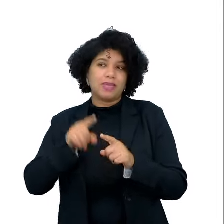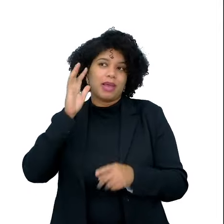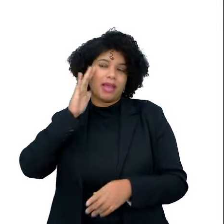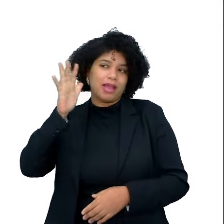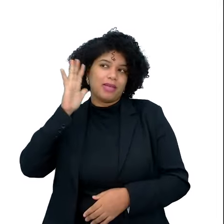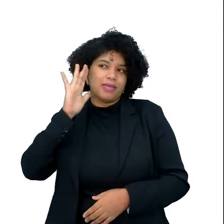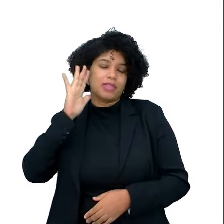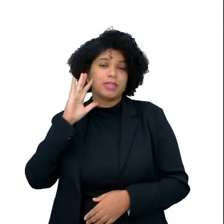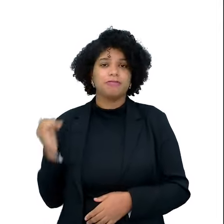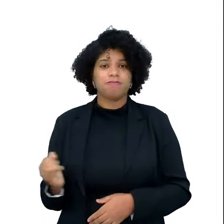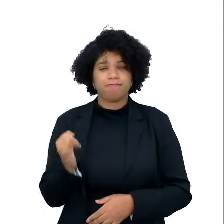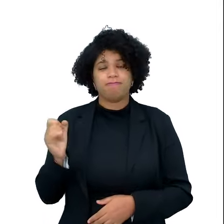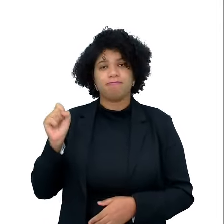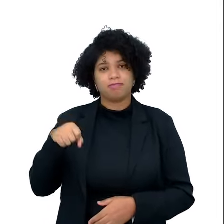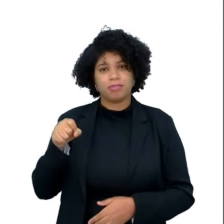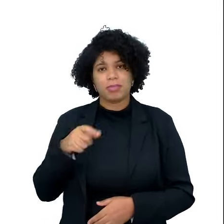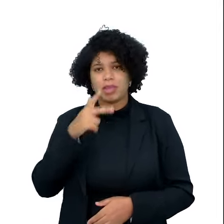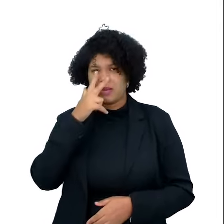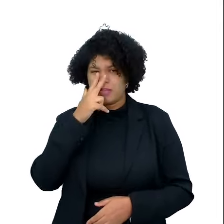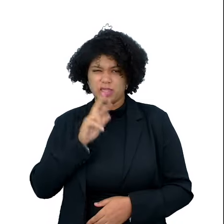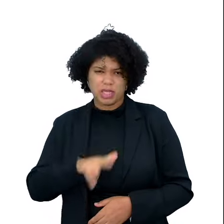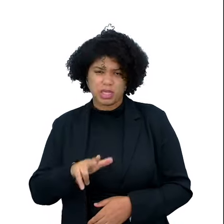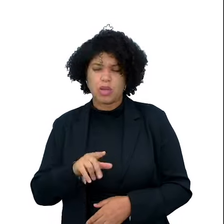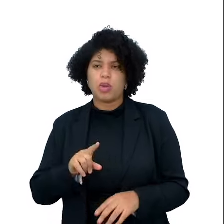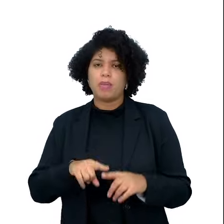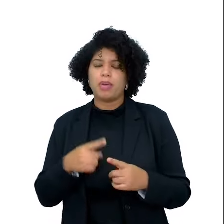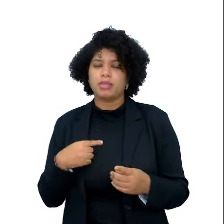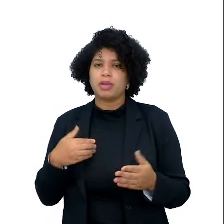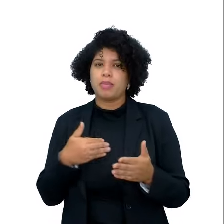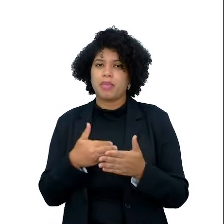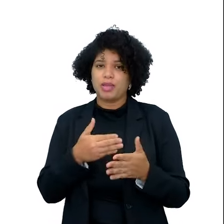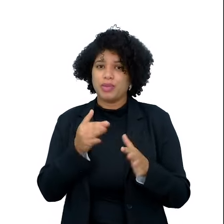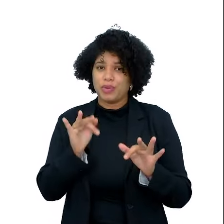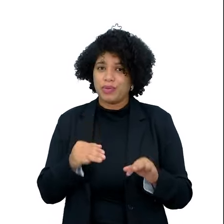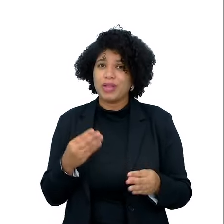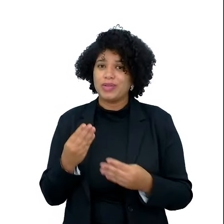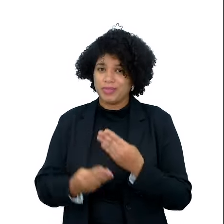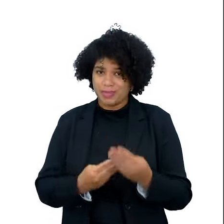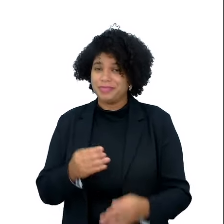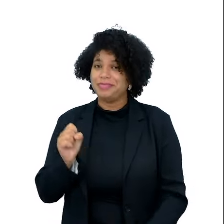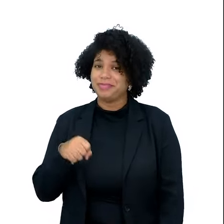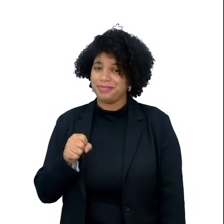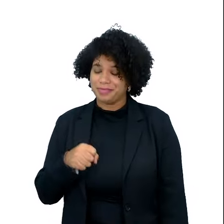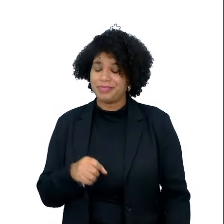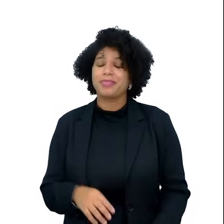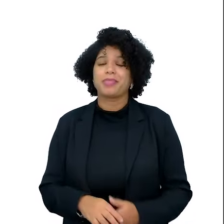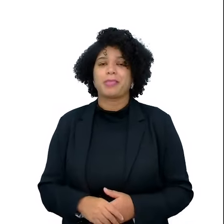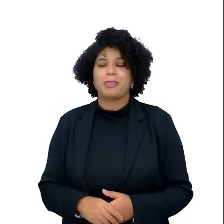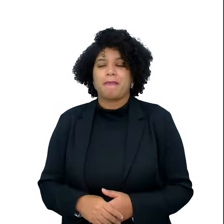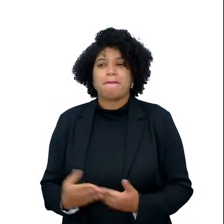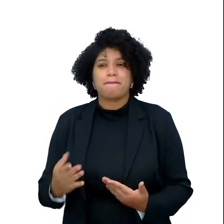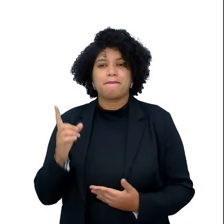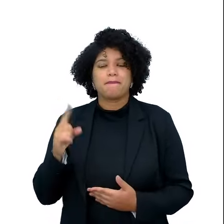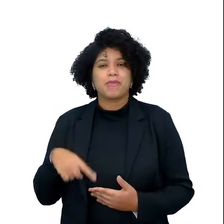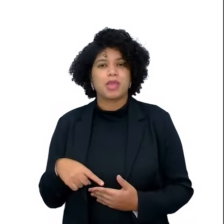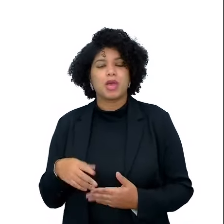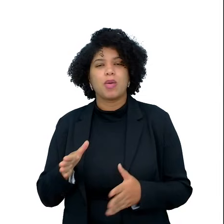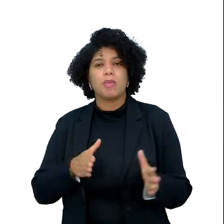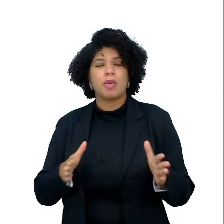sobre elas, né? Nós estamos, parece que não, mas nós já estamos chegando no fim do bimestre. Esse momento de reflexão é